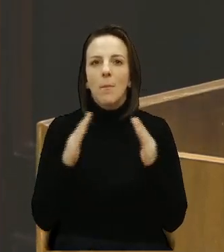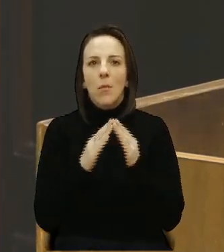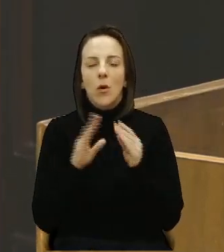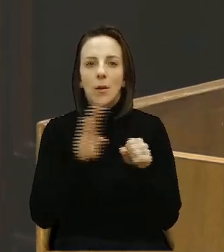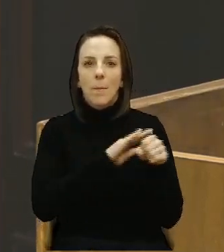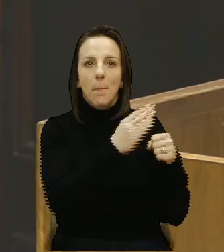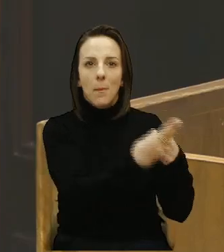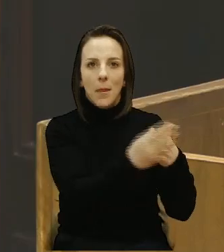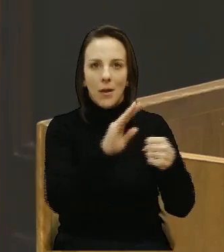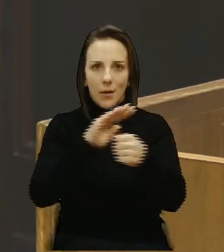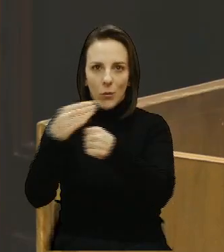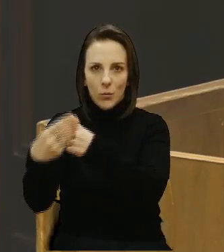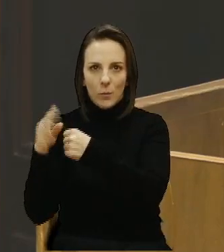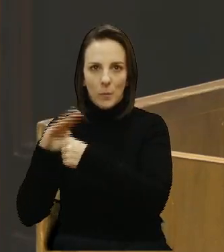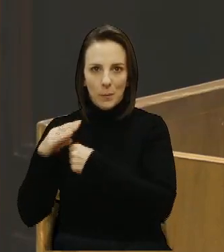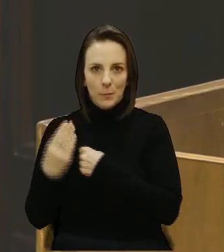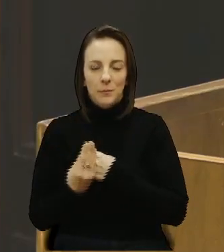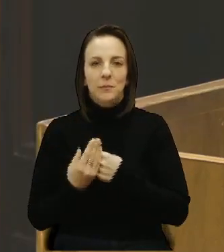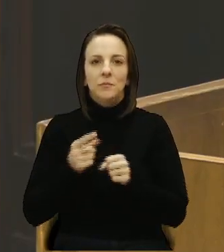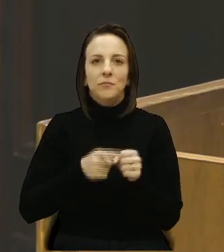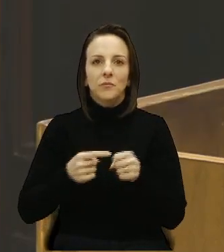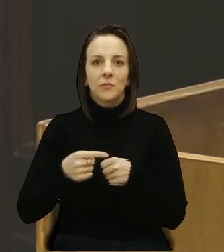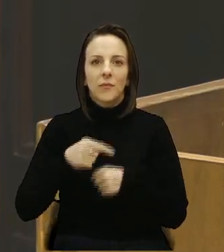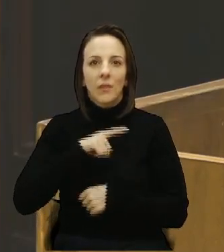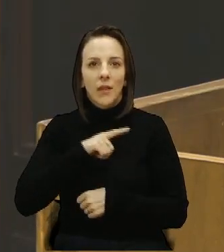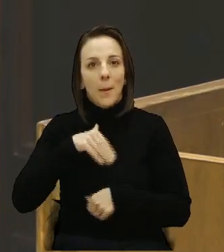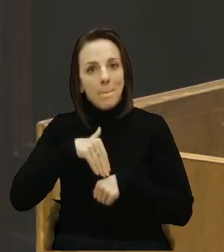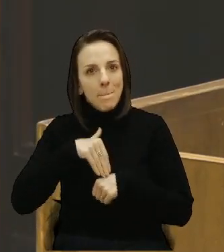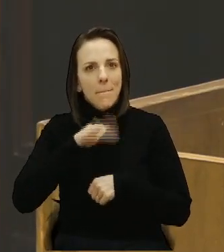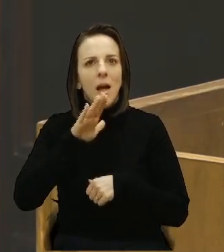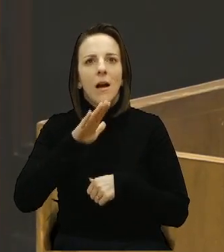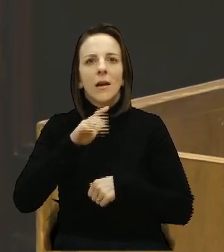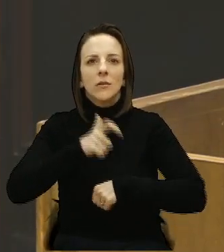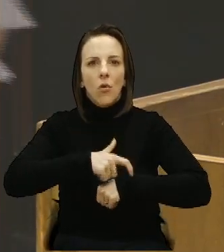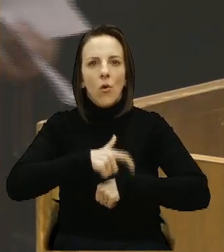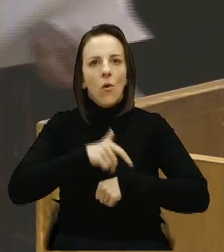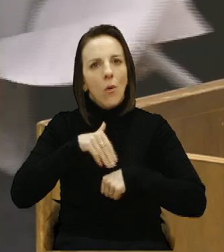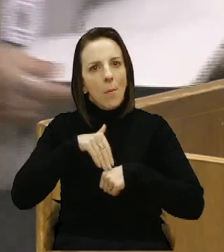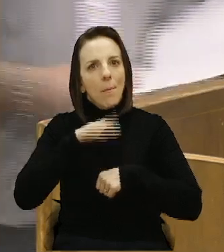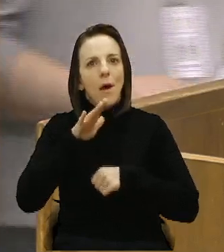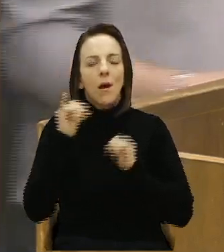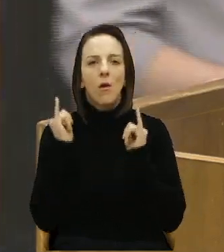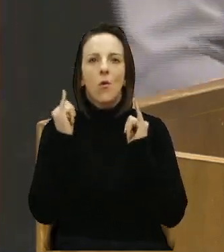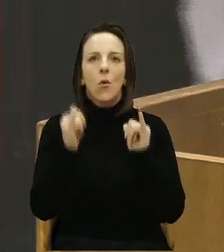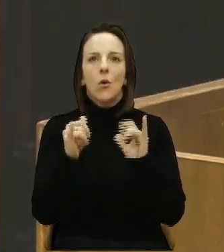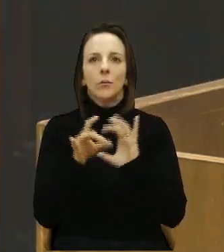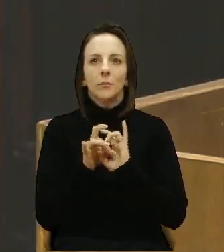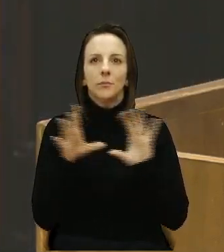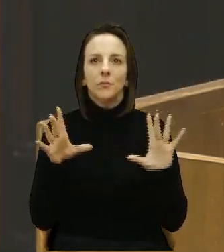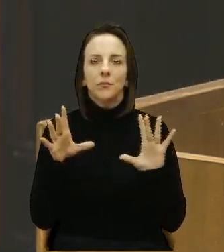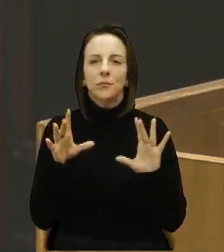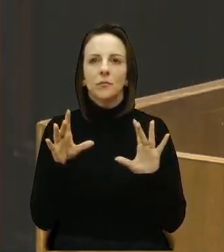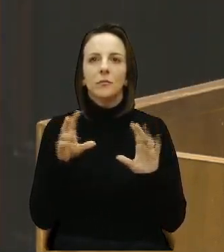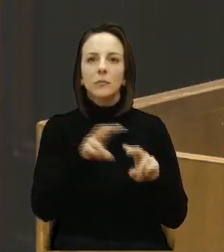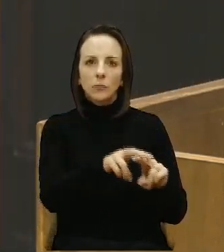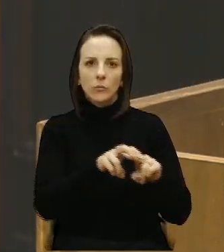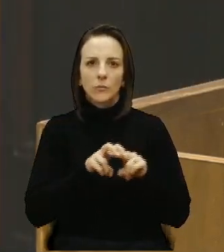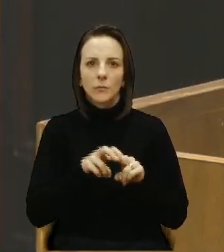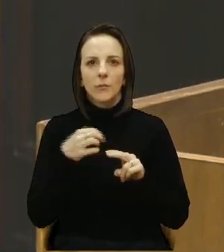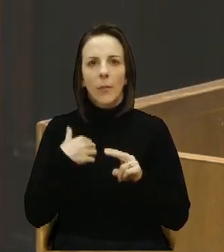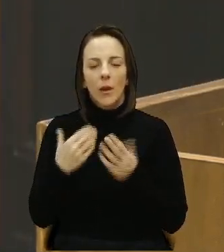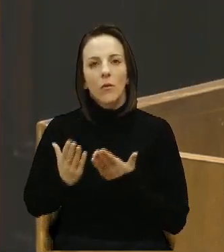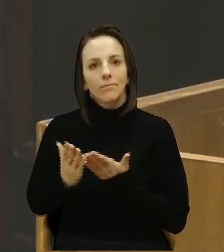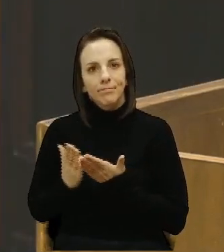cidade tenham mais linhas e horários disponíveis. E daquilo que eu me pus a estudar